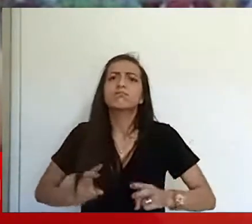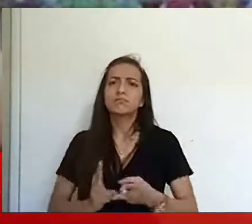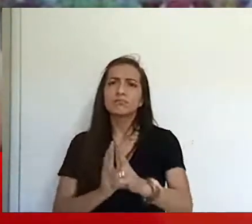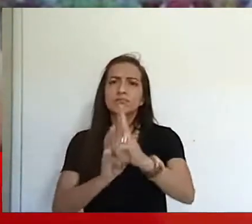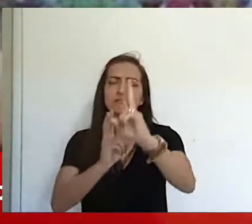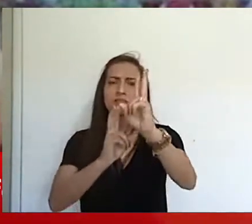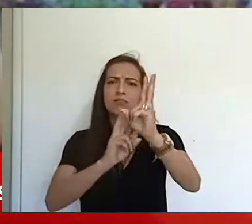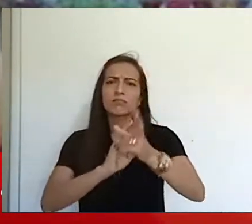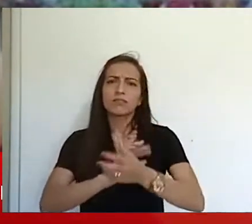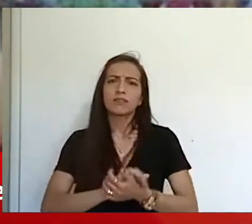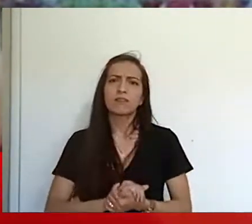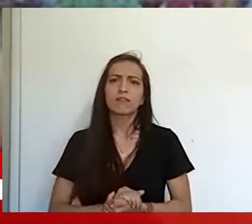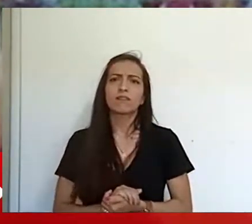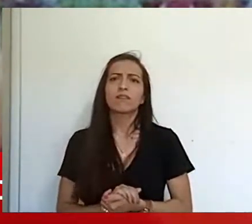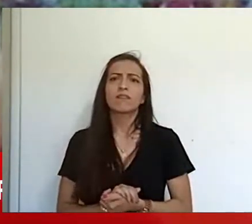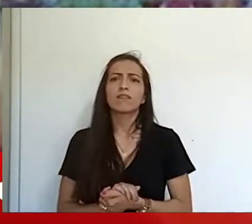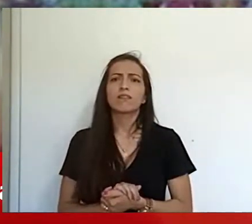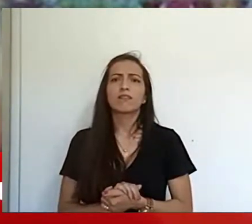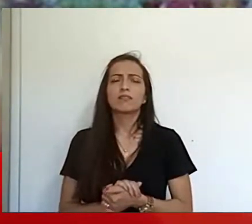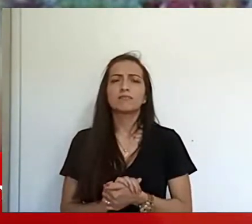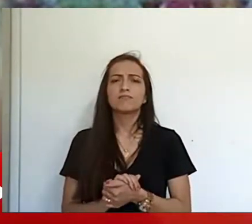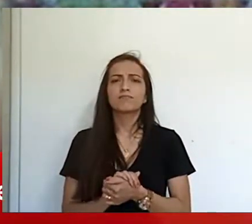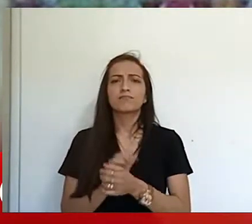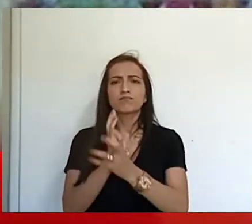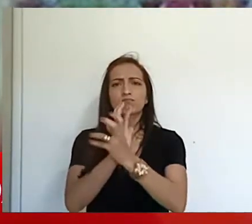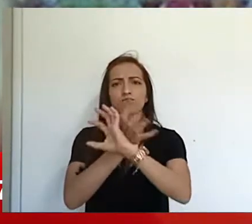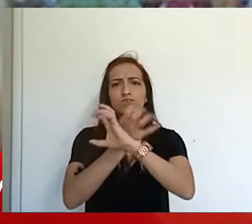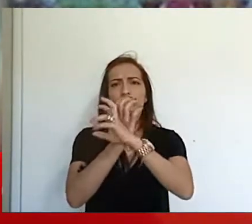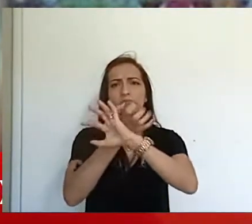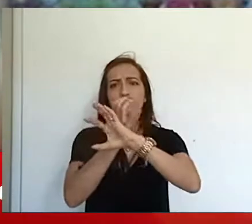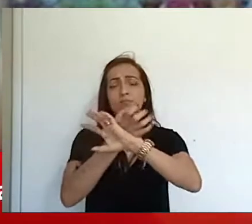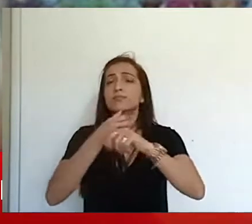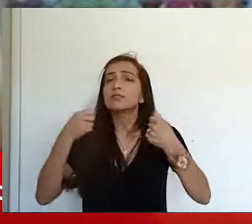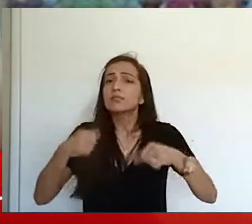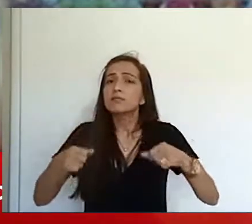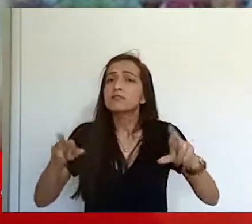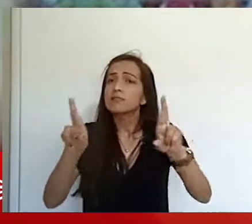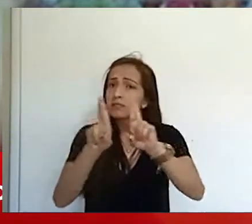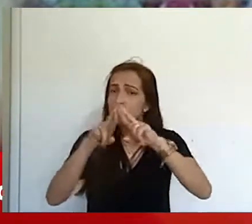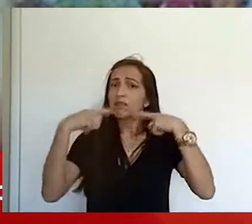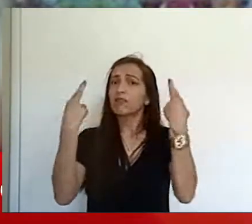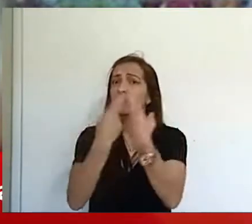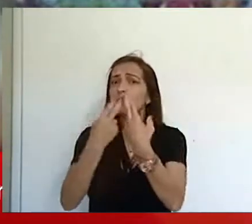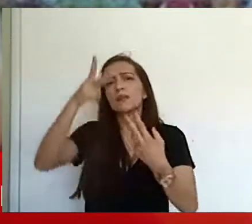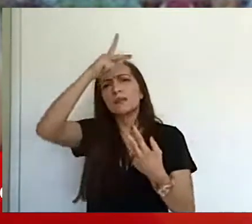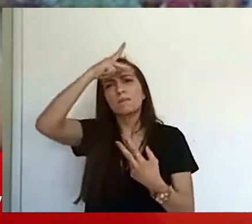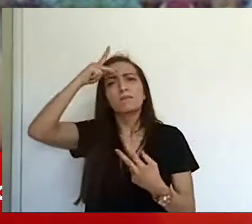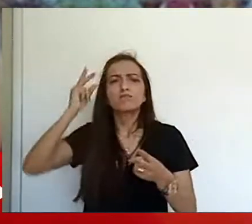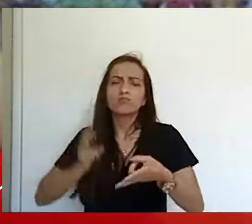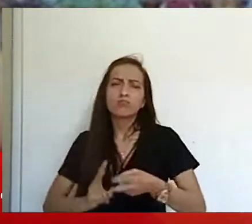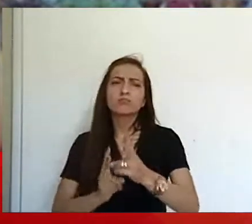Dessa forma remota, a gente tem conseguido, sim, reunir pessoas, fazer seminários, para fortalecer mesmo, porque se a gente